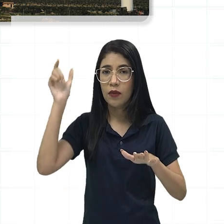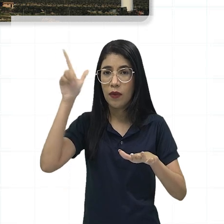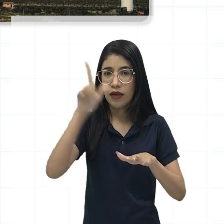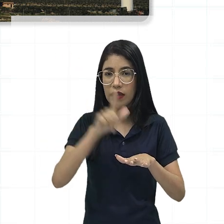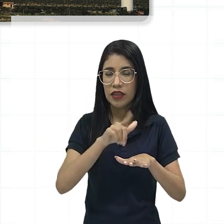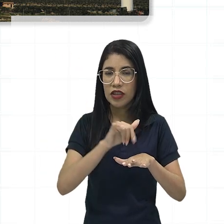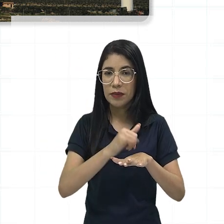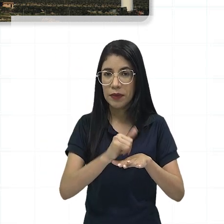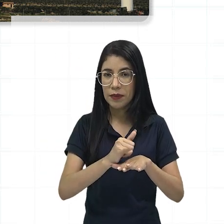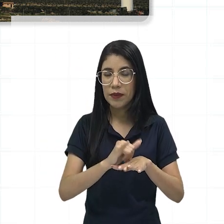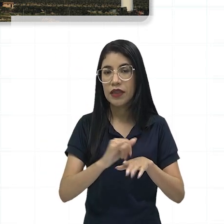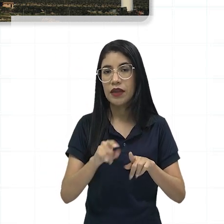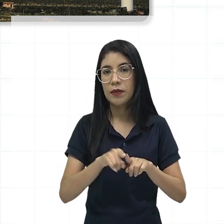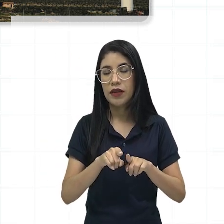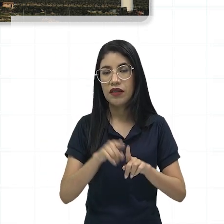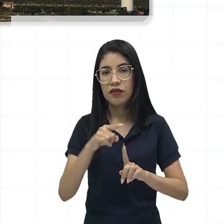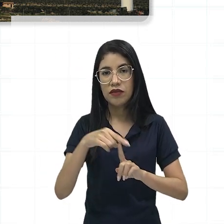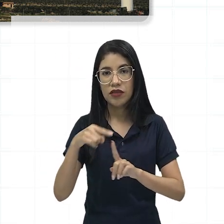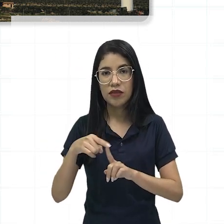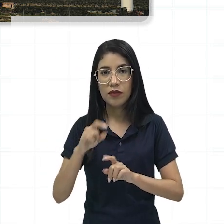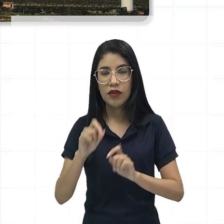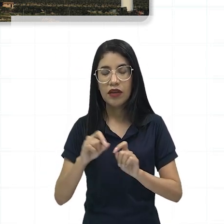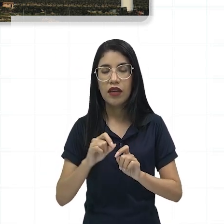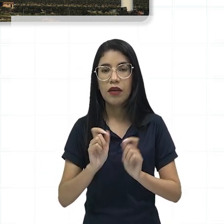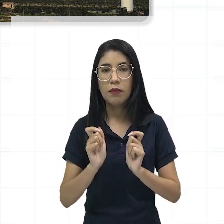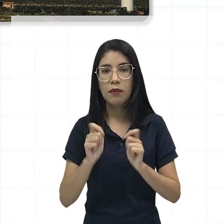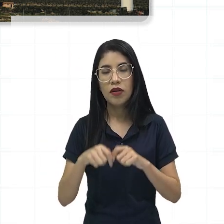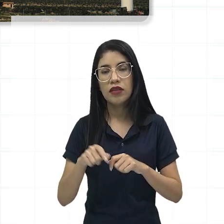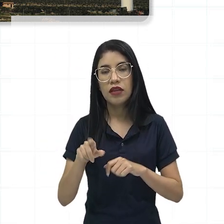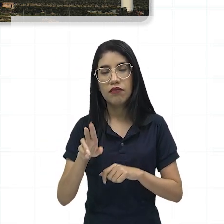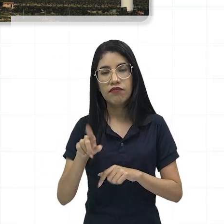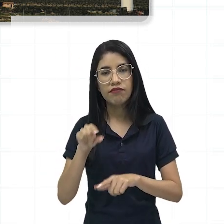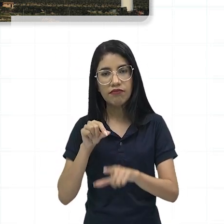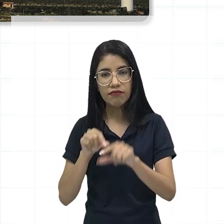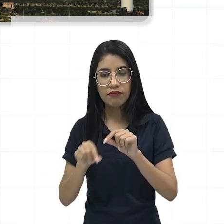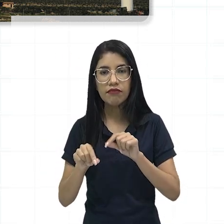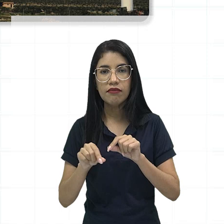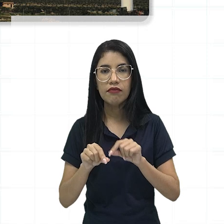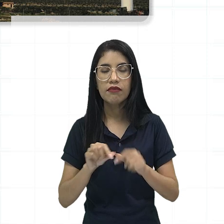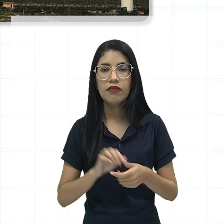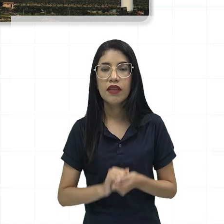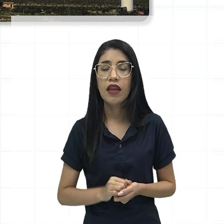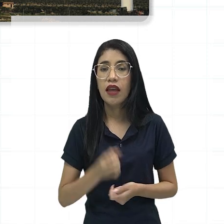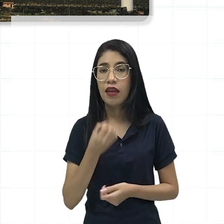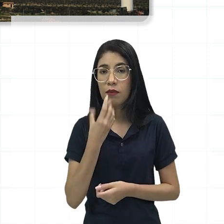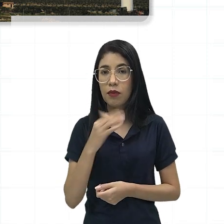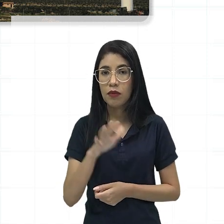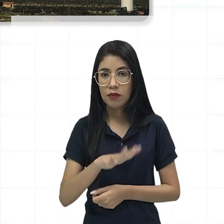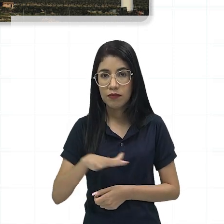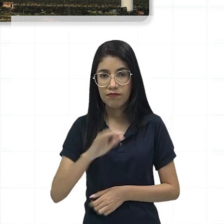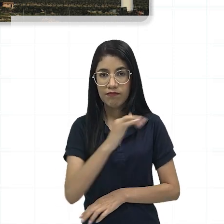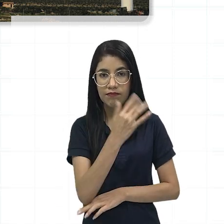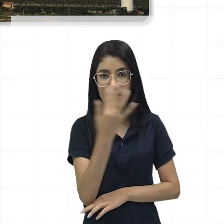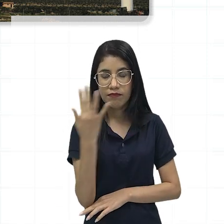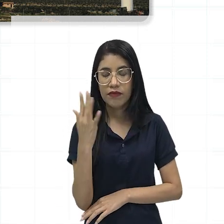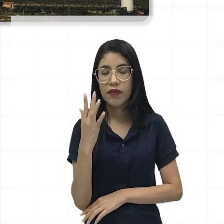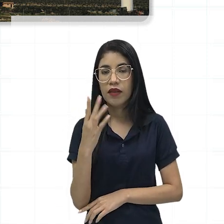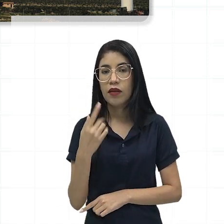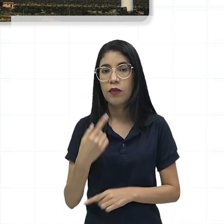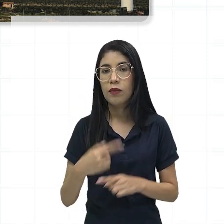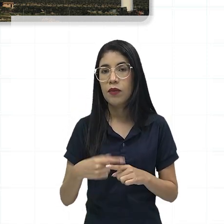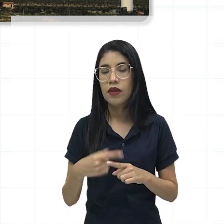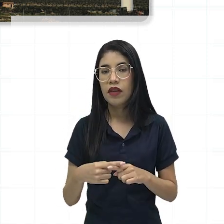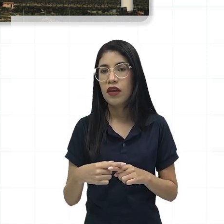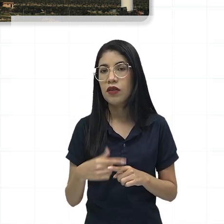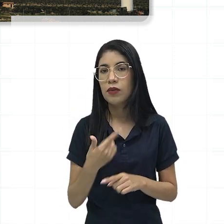um tipo de energia que a gente chama de alternativa, né? Algo que é bom para o meio ambiente, porque a gente